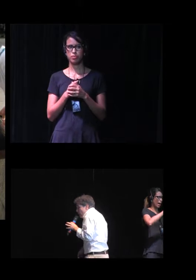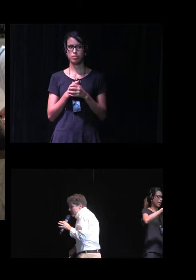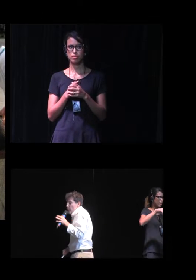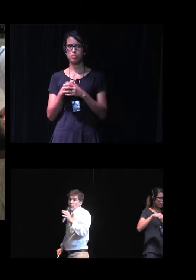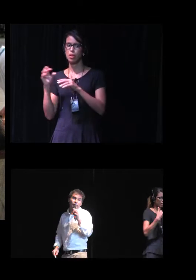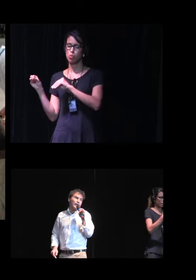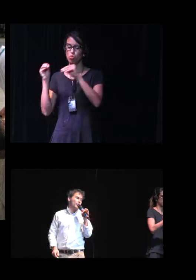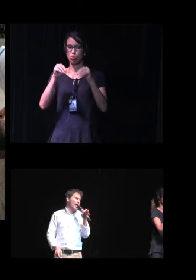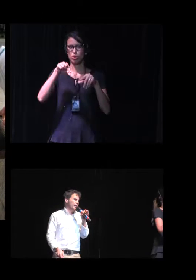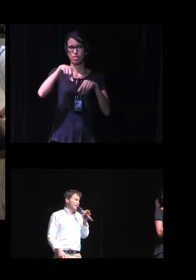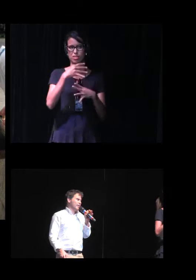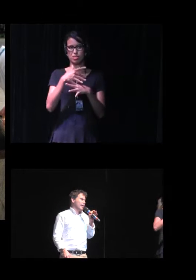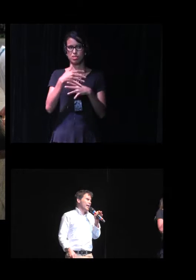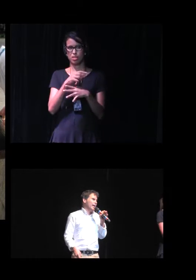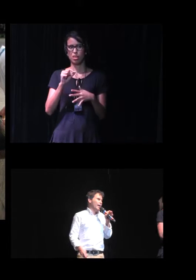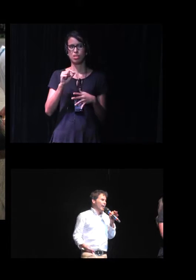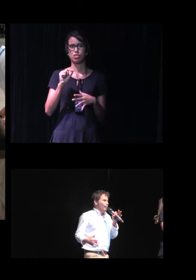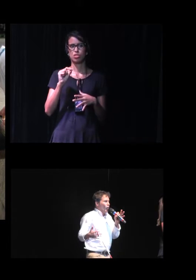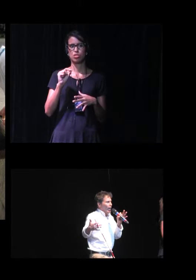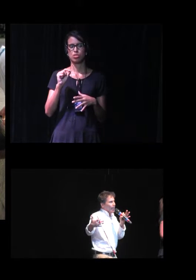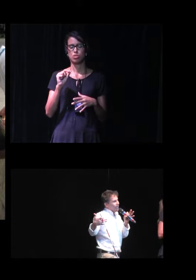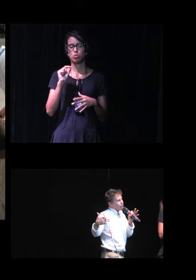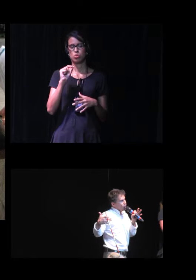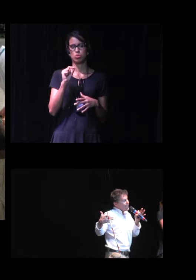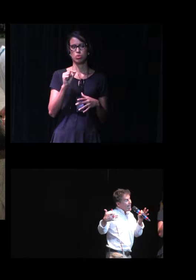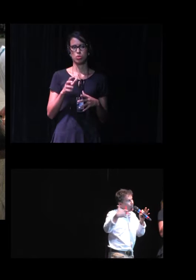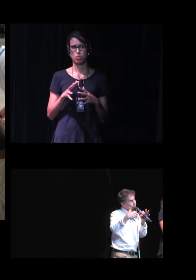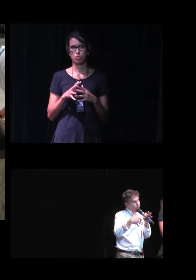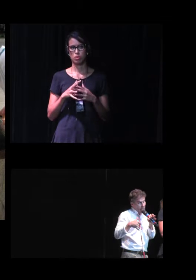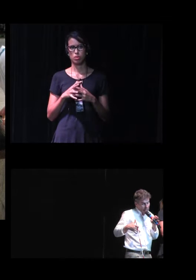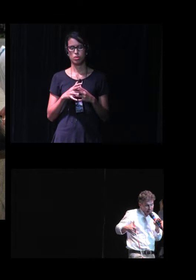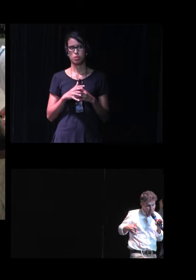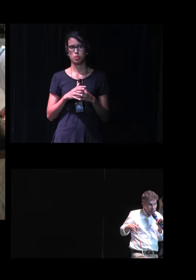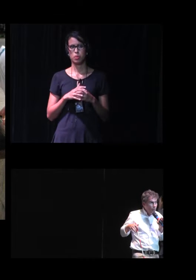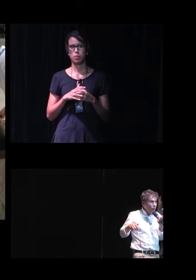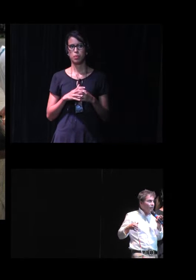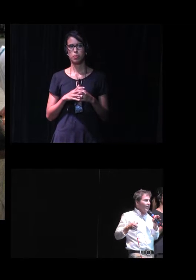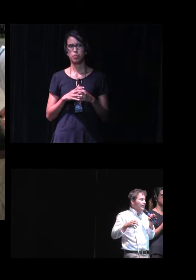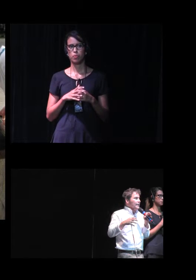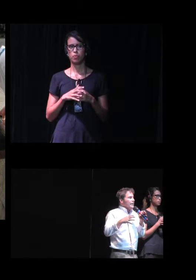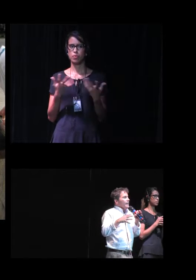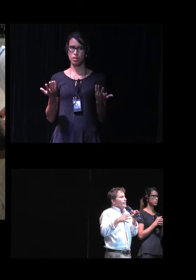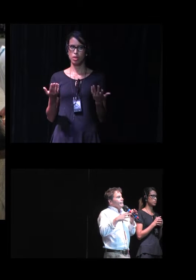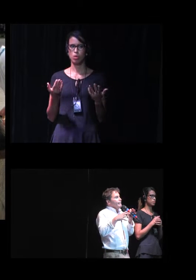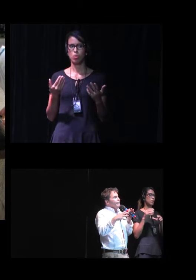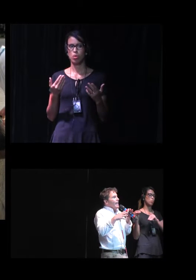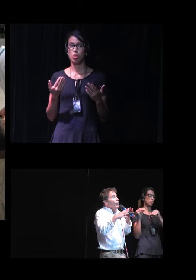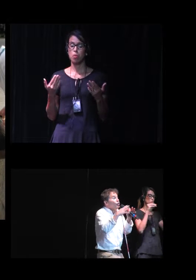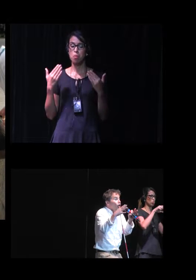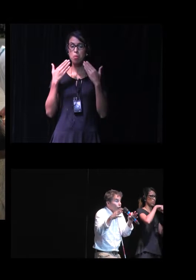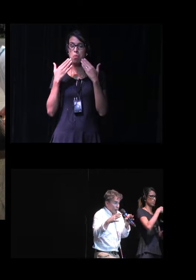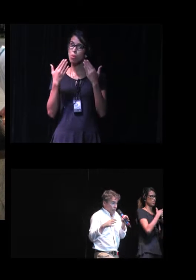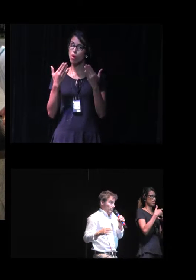E o que muito acontece nas nossas cidades, pela imigração do campo para as cidades, com